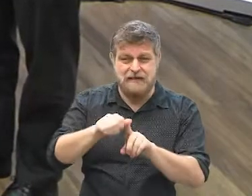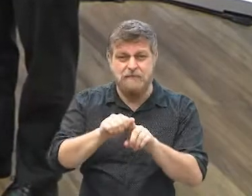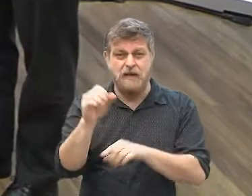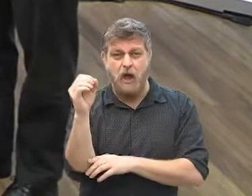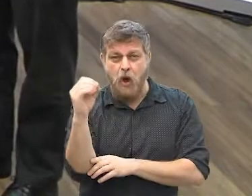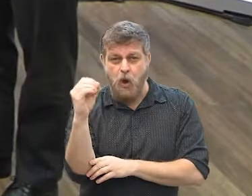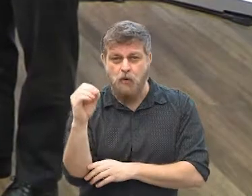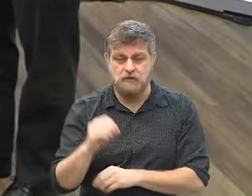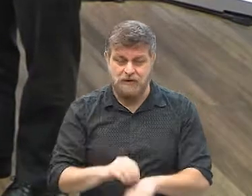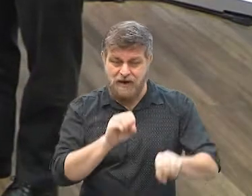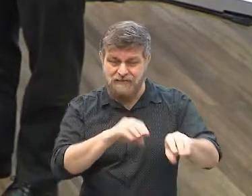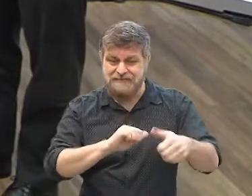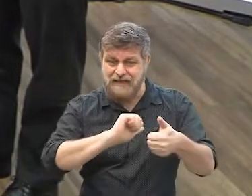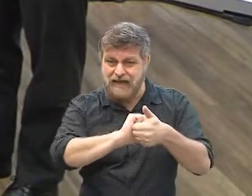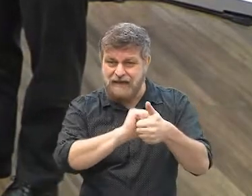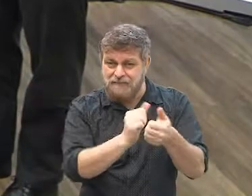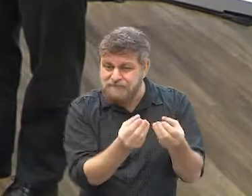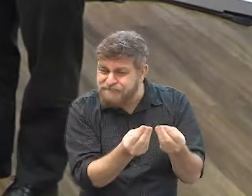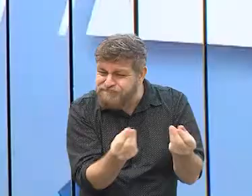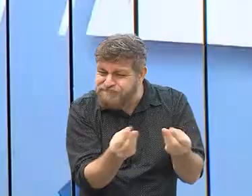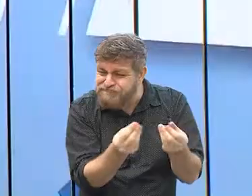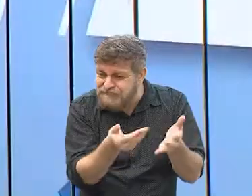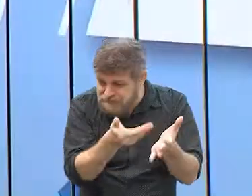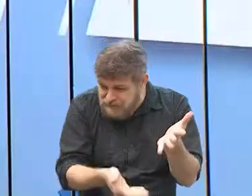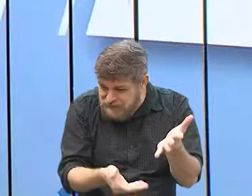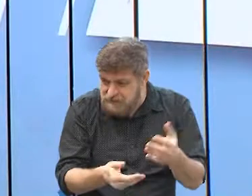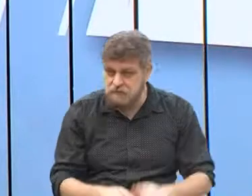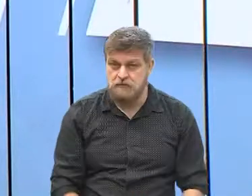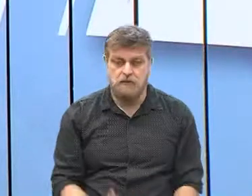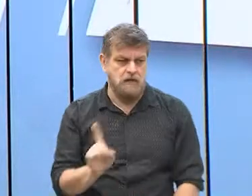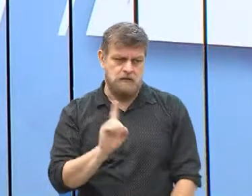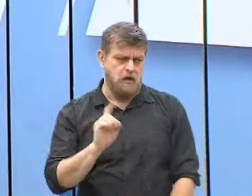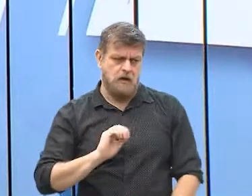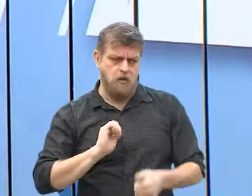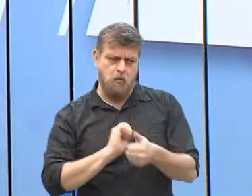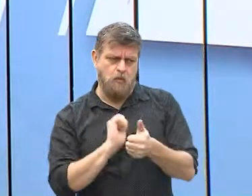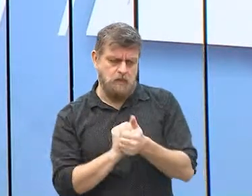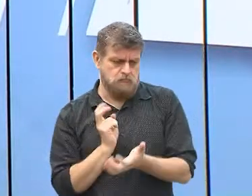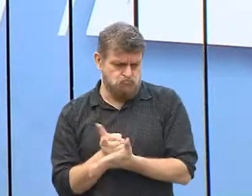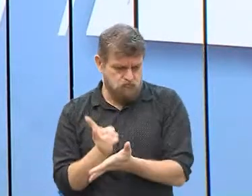qualidade do ensino tende a cair? Qualidade não. Na verdade, porque